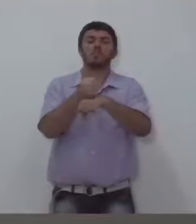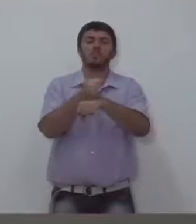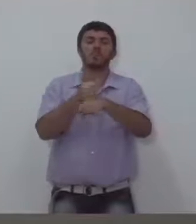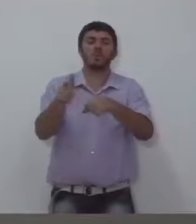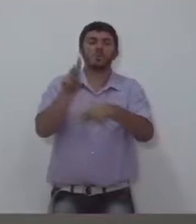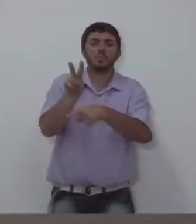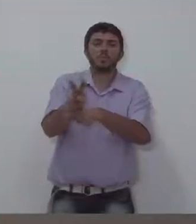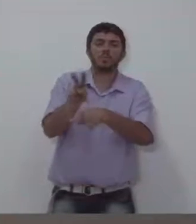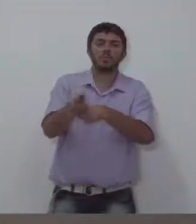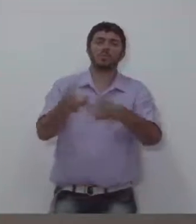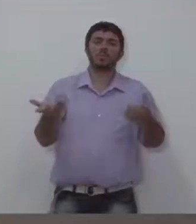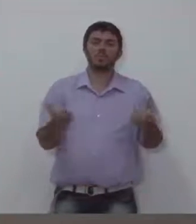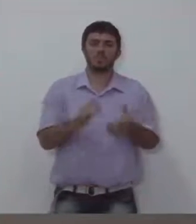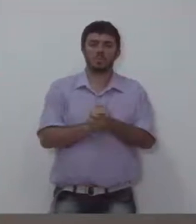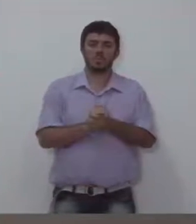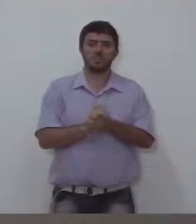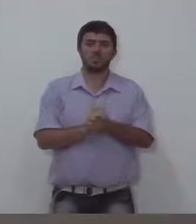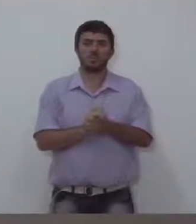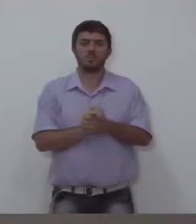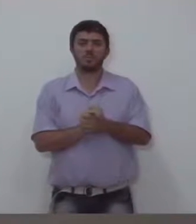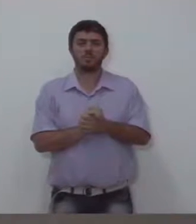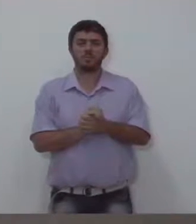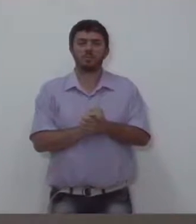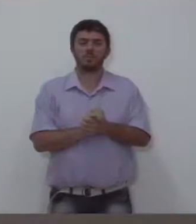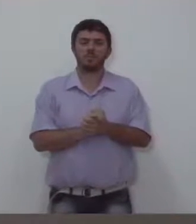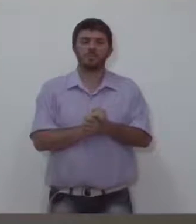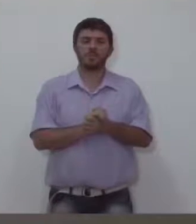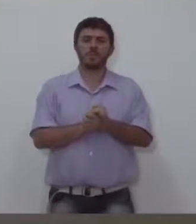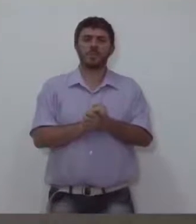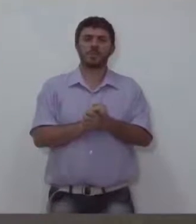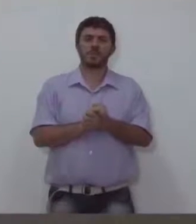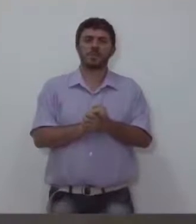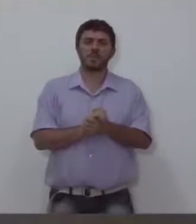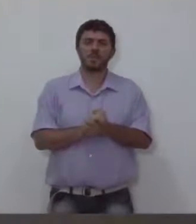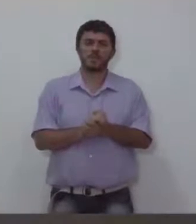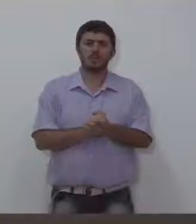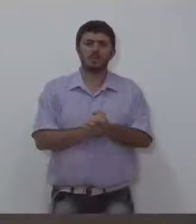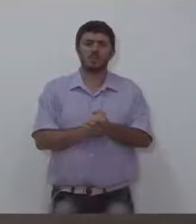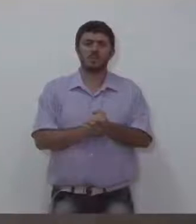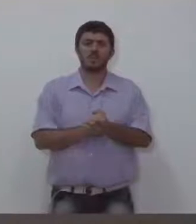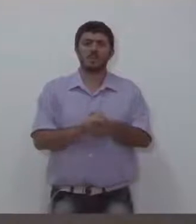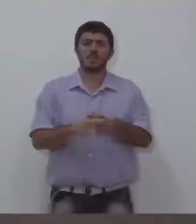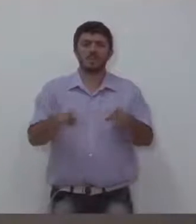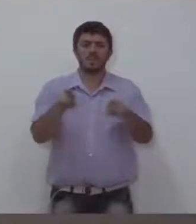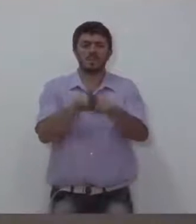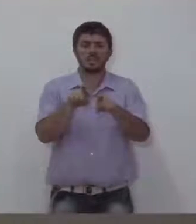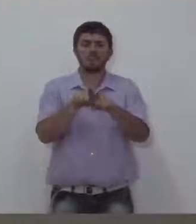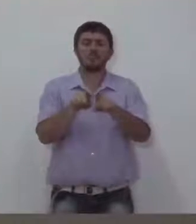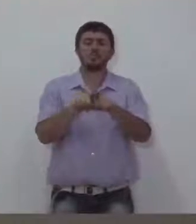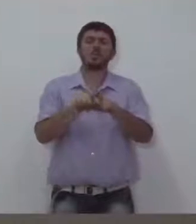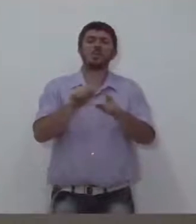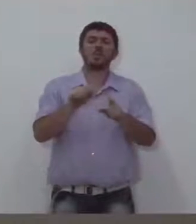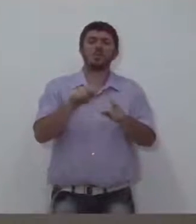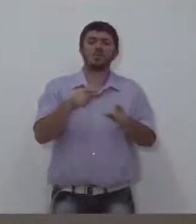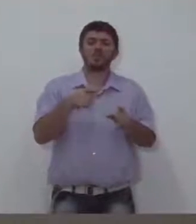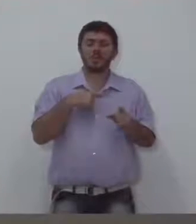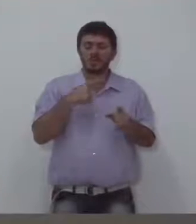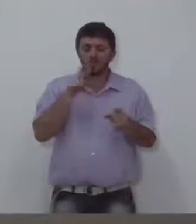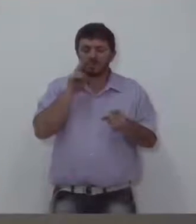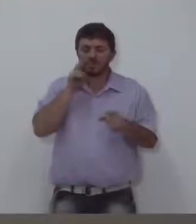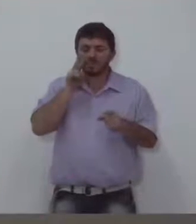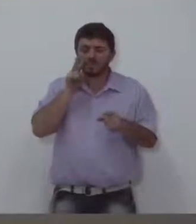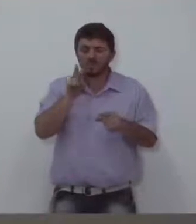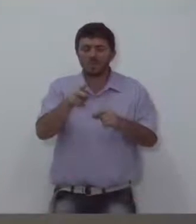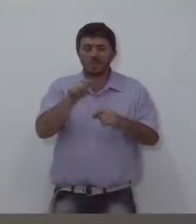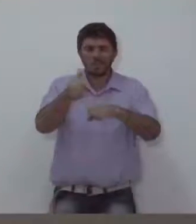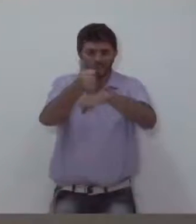encerrar nesses minutinhos que me faltam, dentro das precariedades que a gente vê no cuidador de